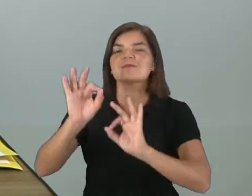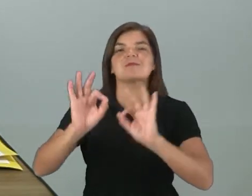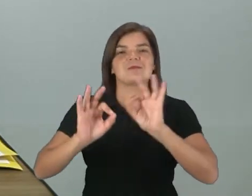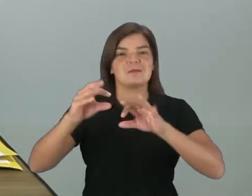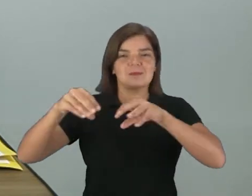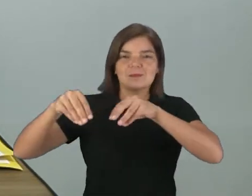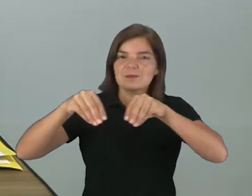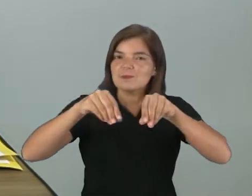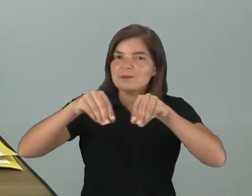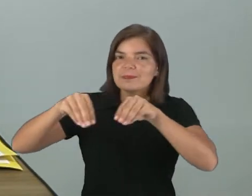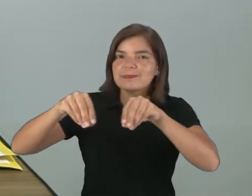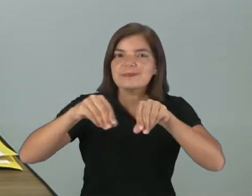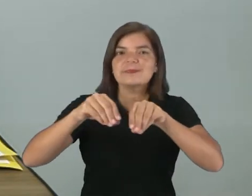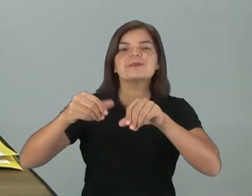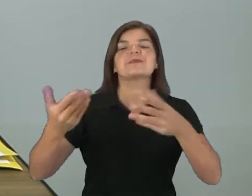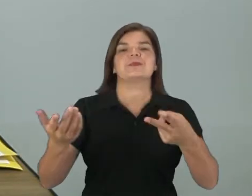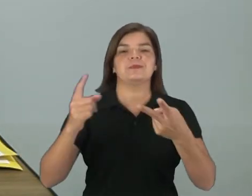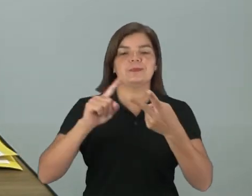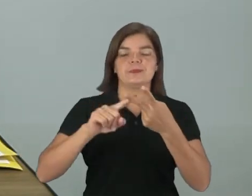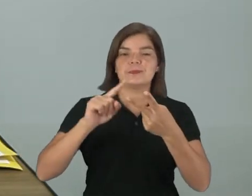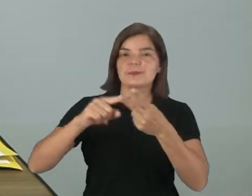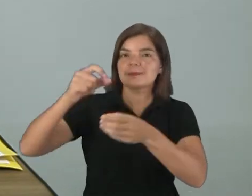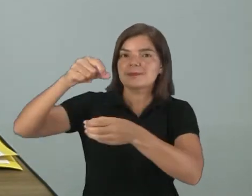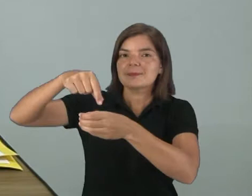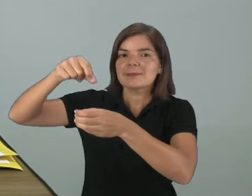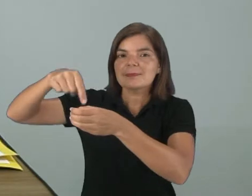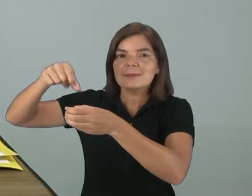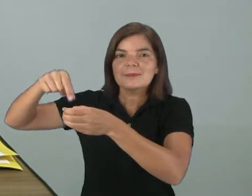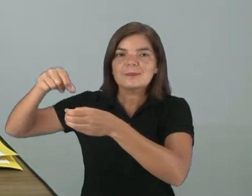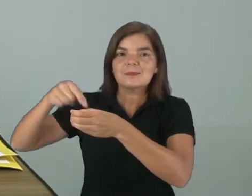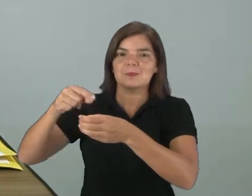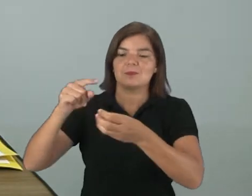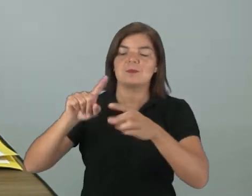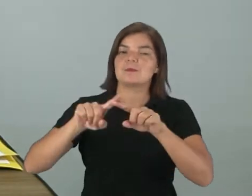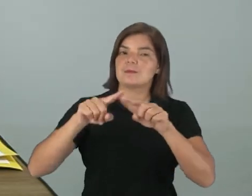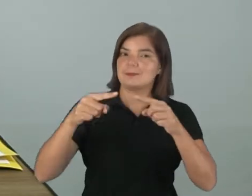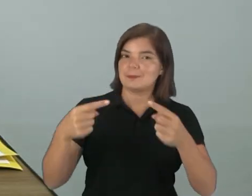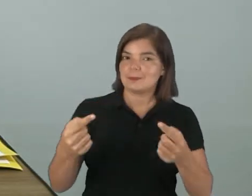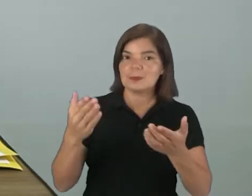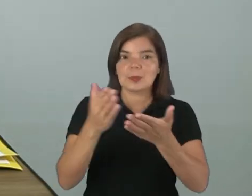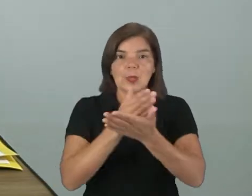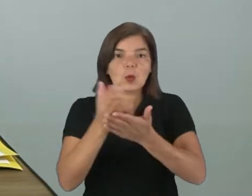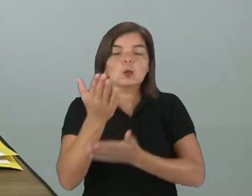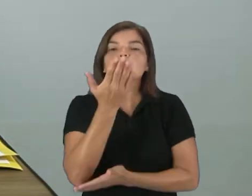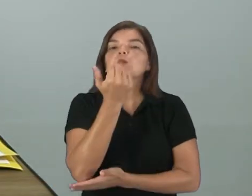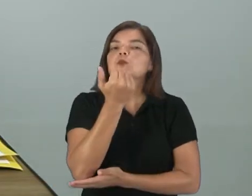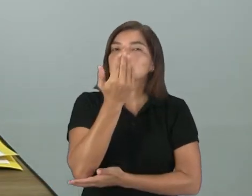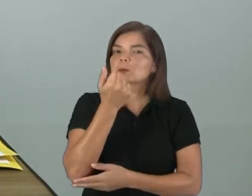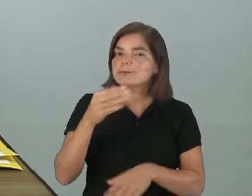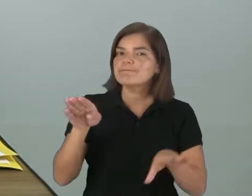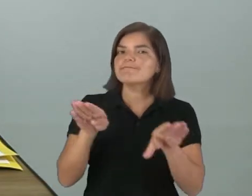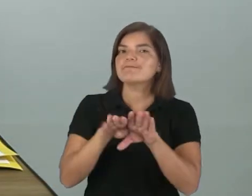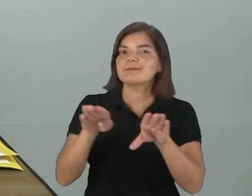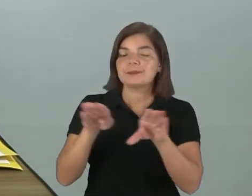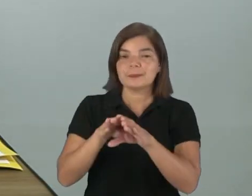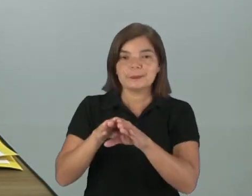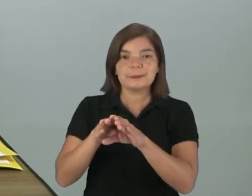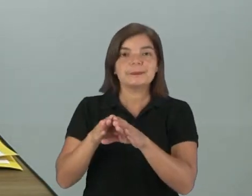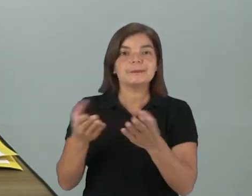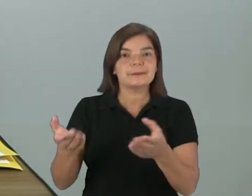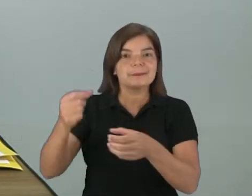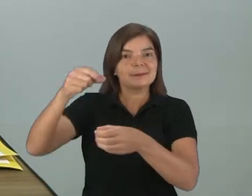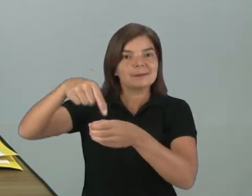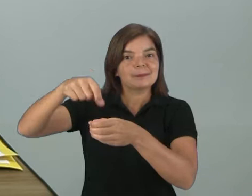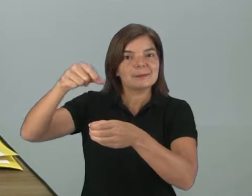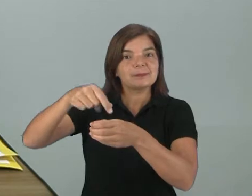da terra, de plantio, porém, alguns alimentos também são plantados